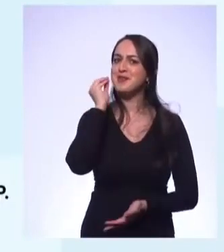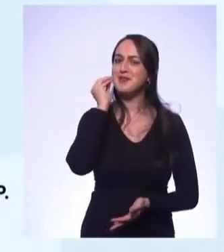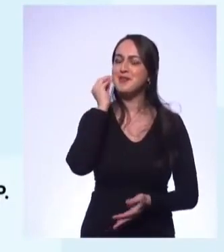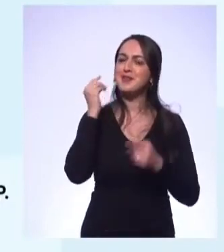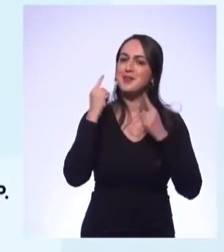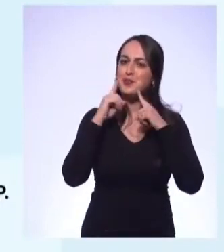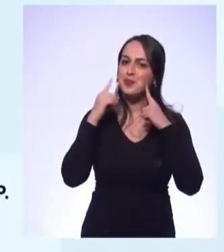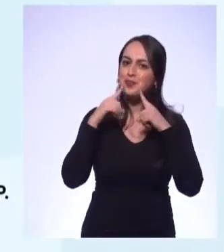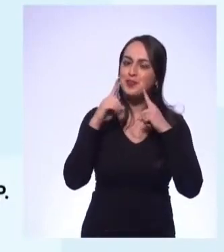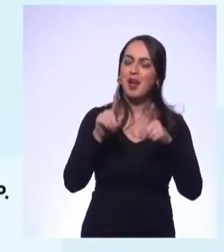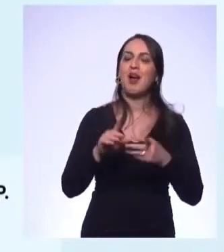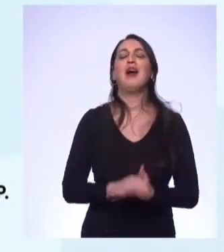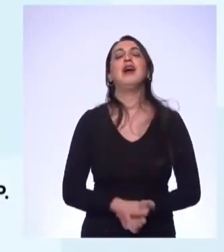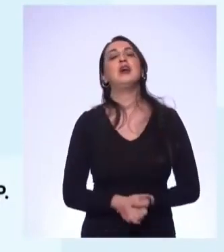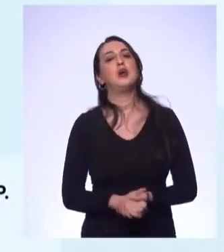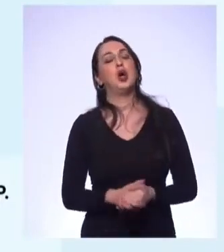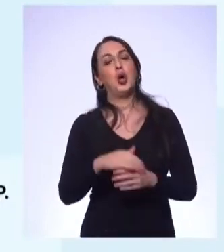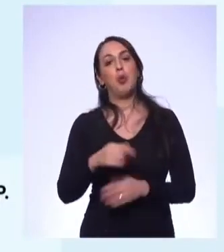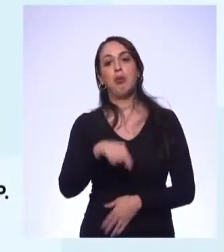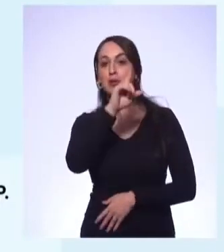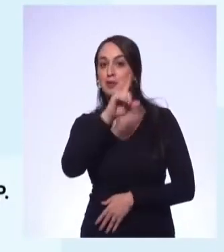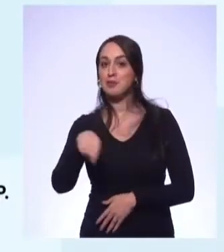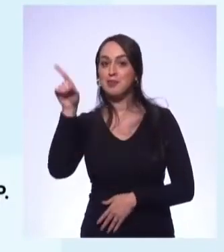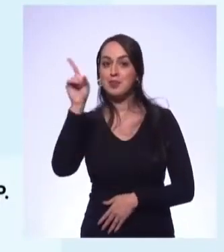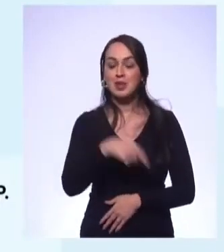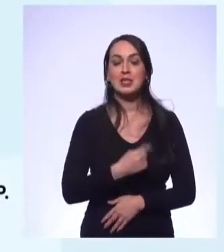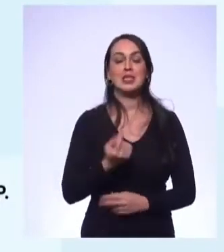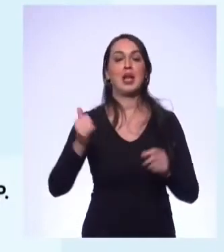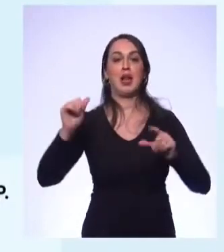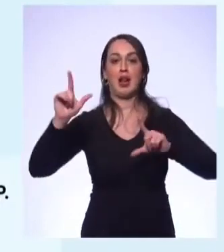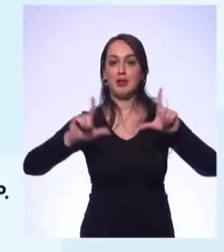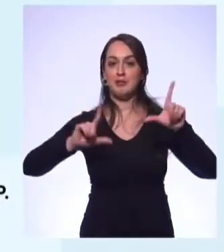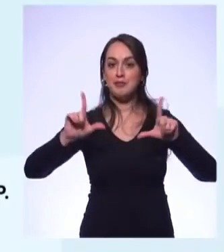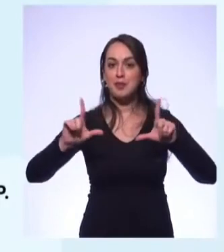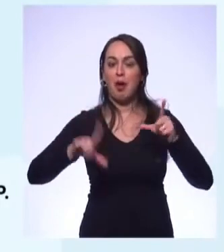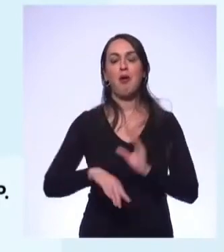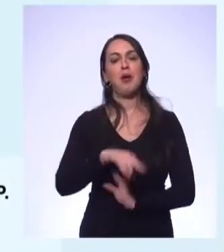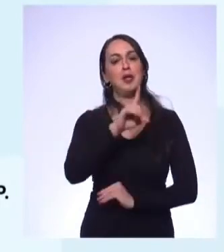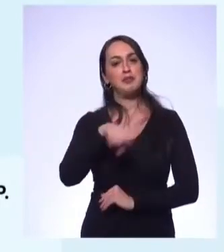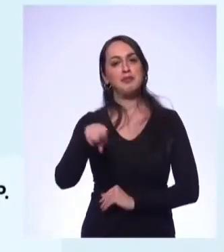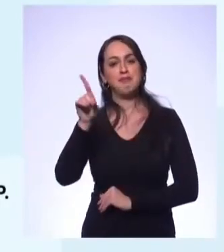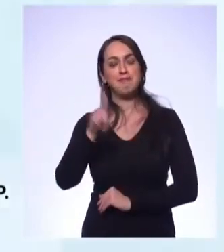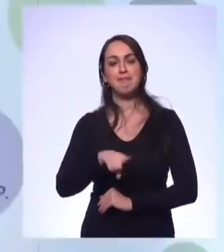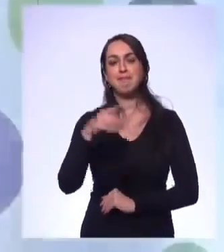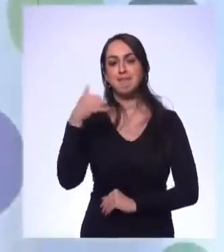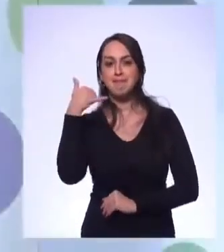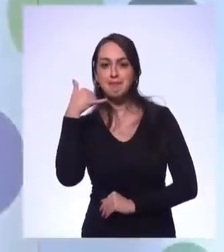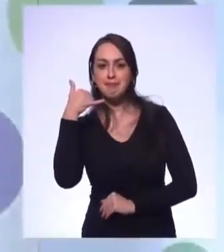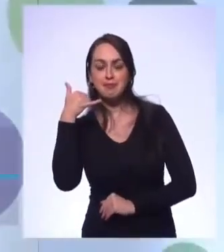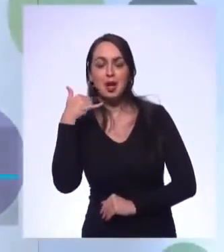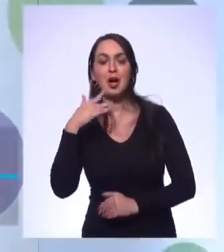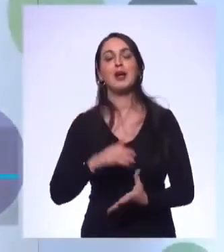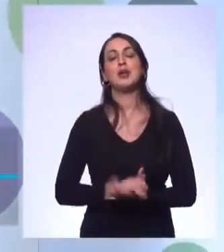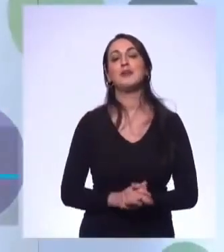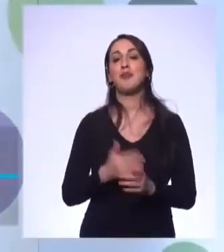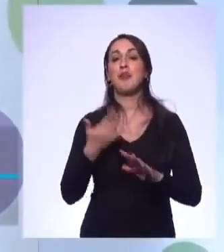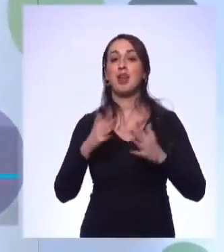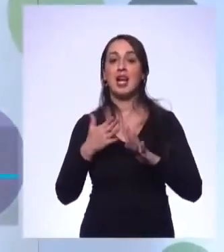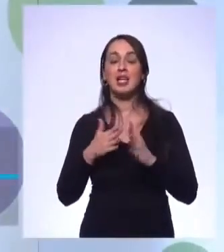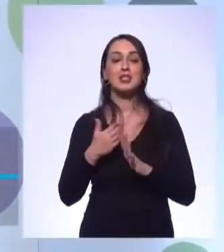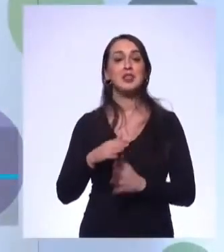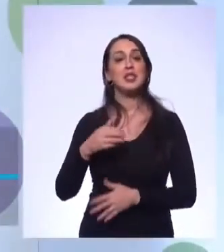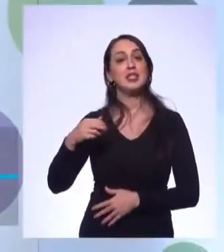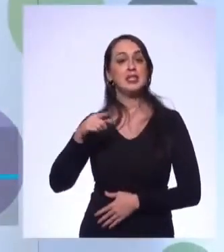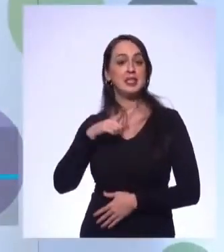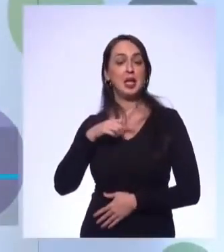Cancelar a linha, cancelar a TV a cabo. É pré-pago e quer que seja pós-pago. Ou, ao contrário, é pós-pago e quer que seja